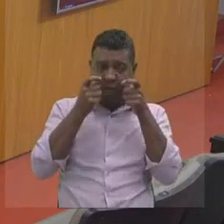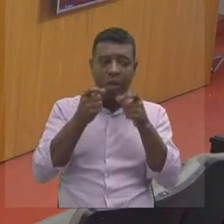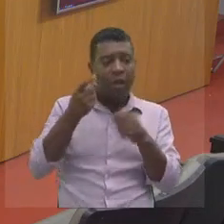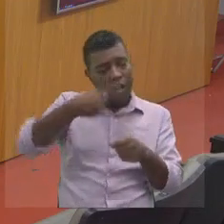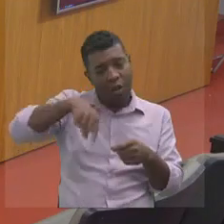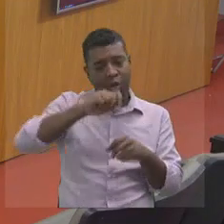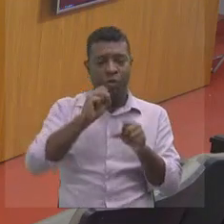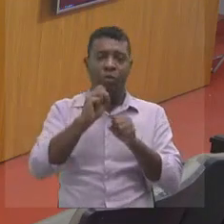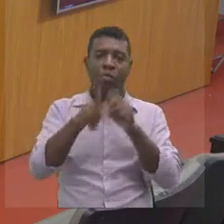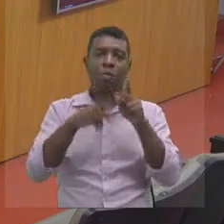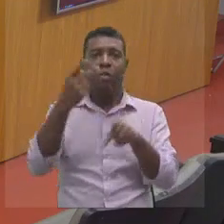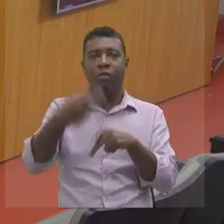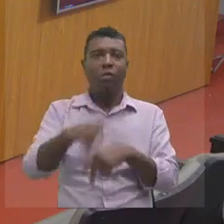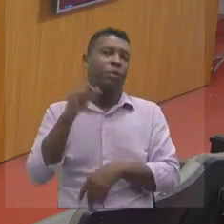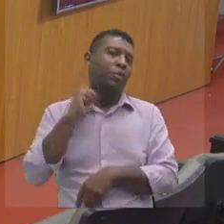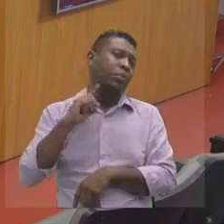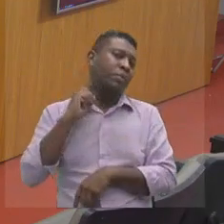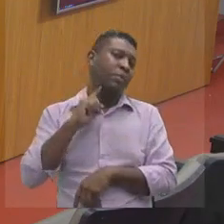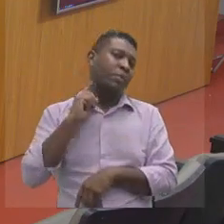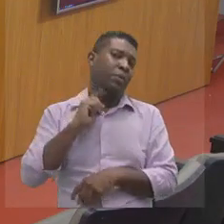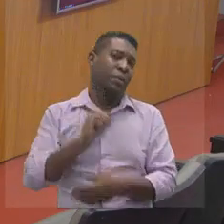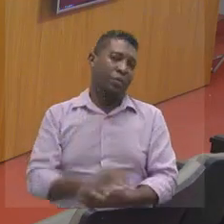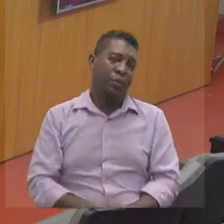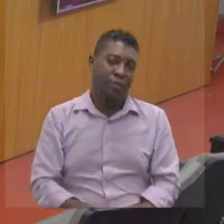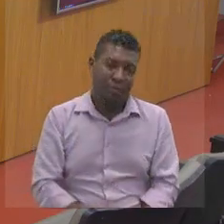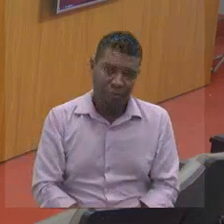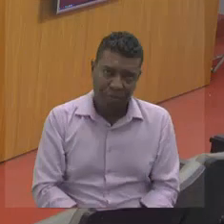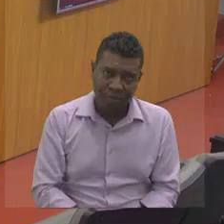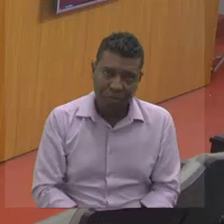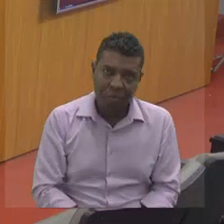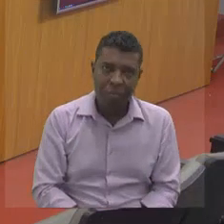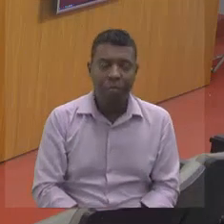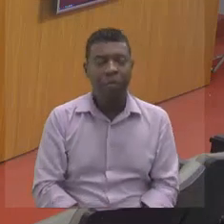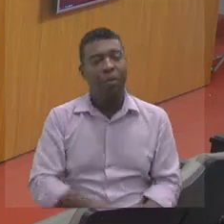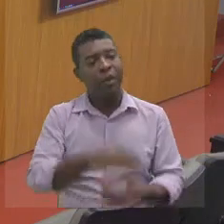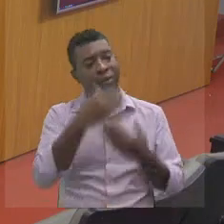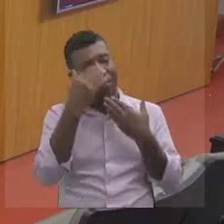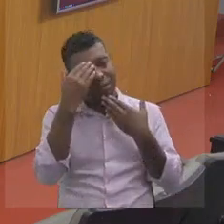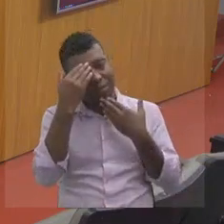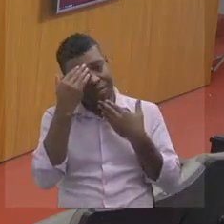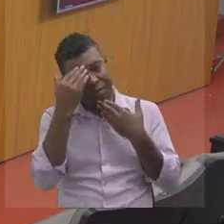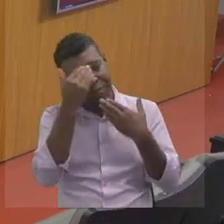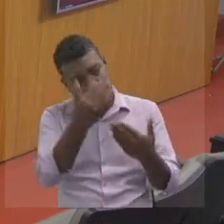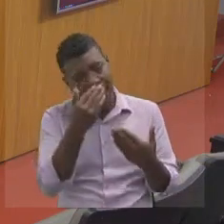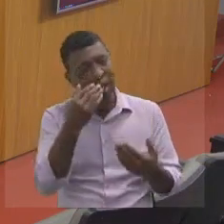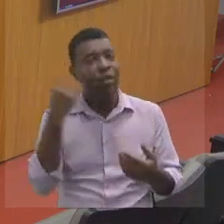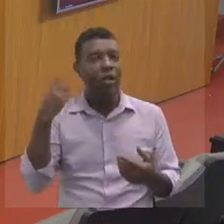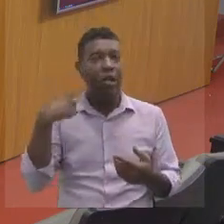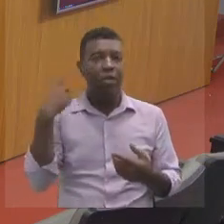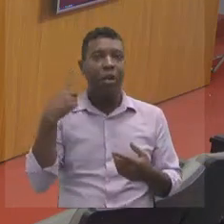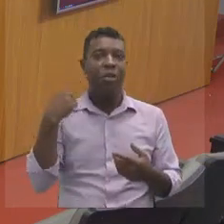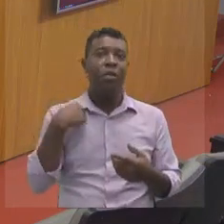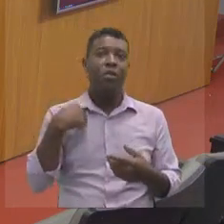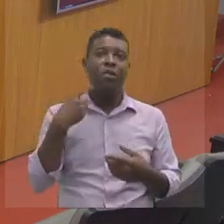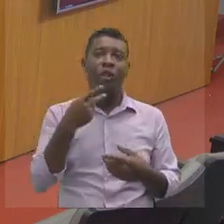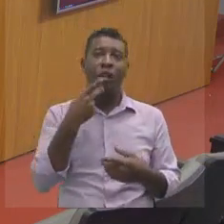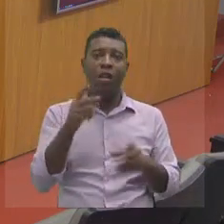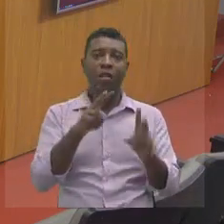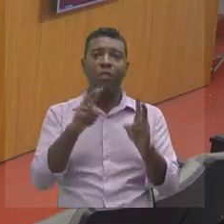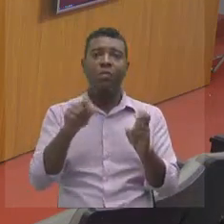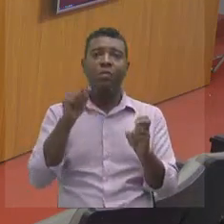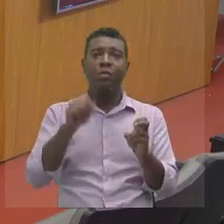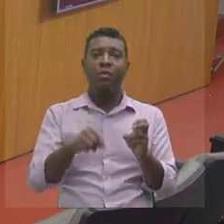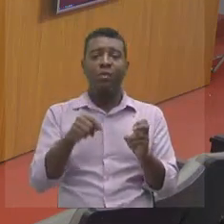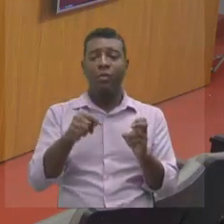Mineiro Obrigado Deputado só estou à disposição para agenda Quando você quiser e me desculpe porque eu acabei comentando aqui dos